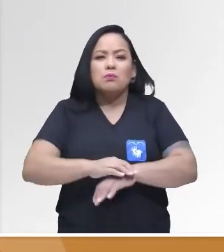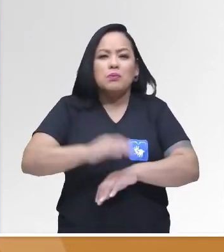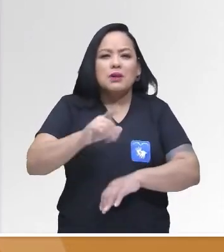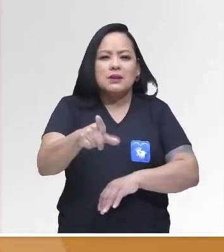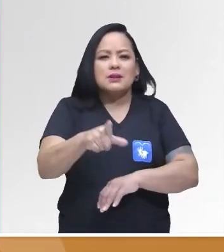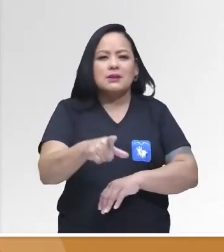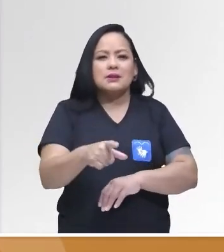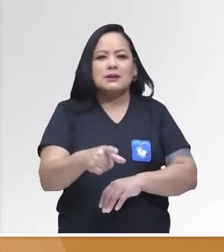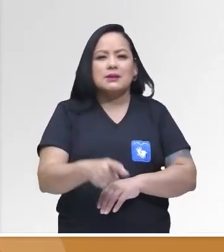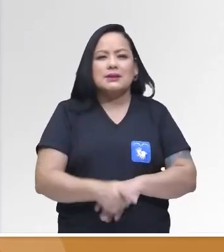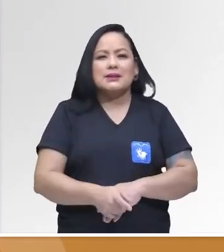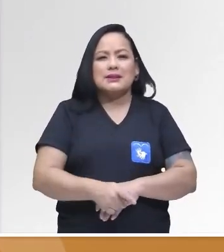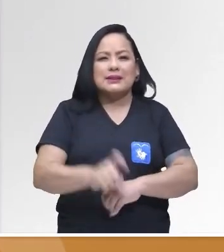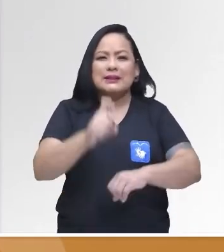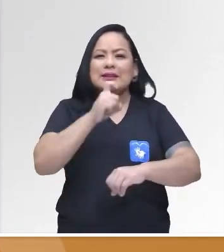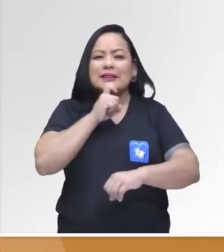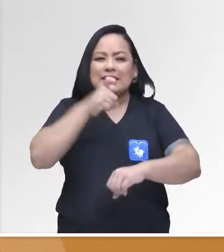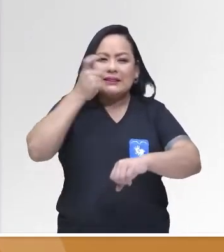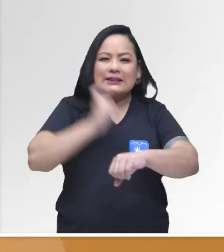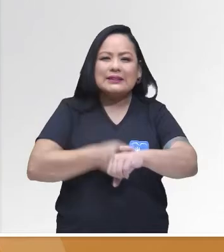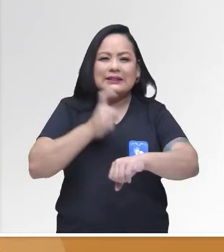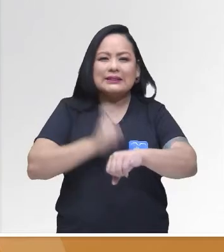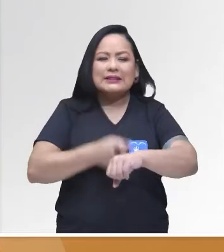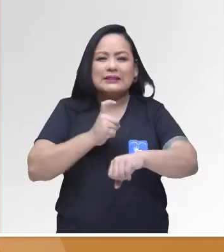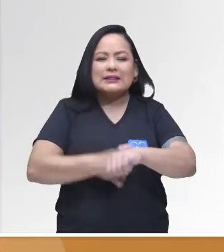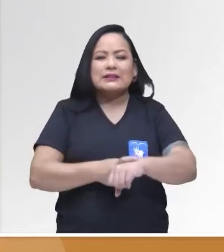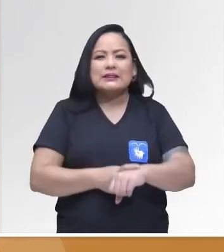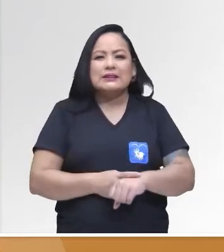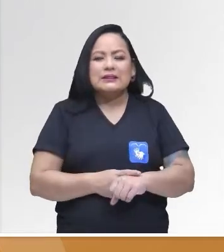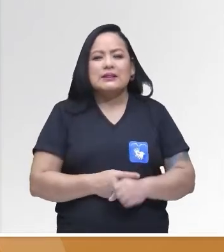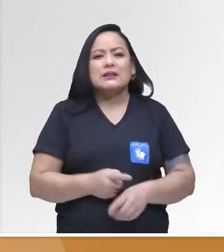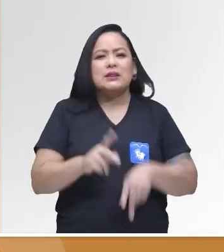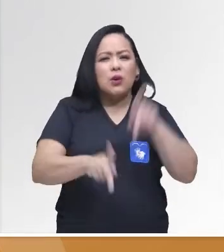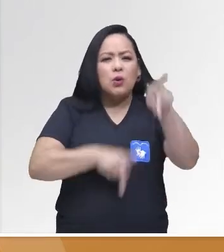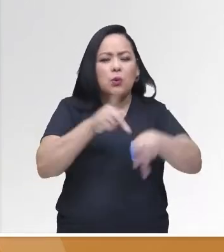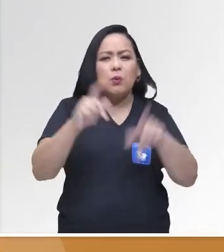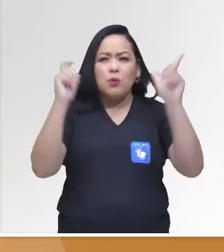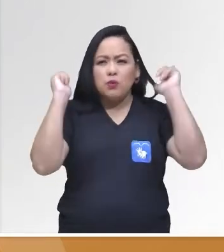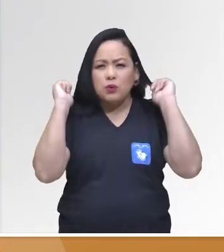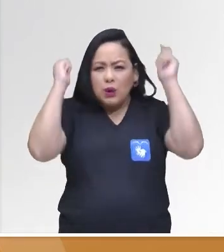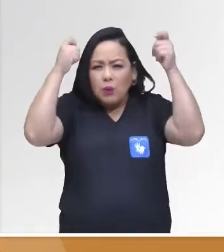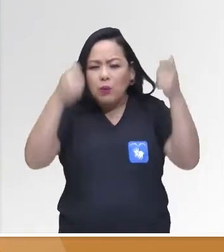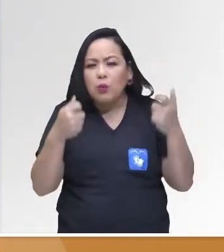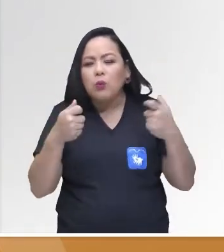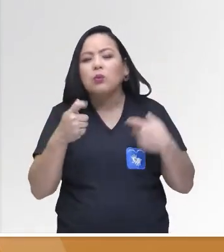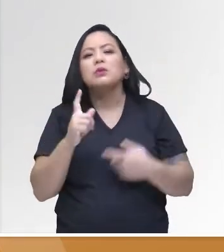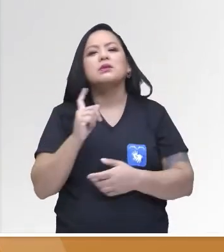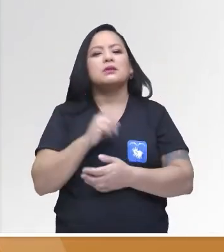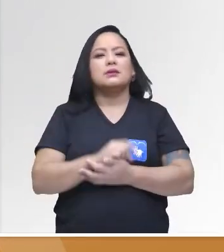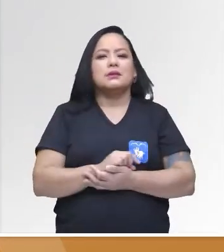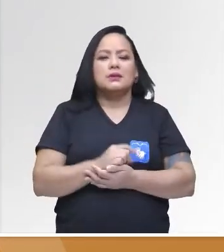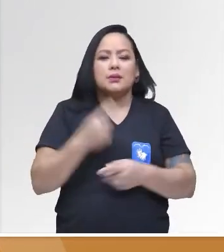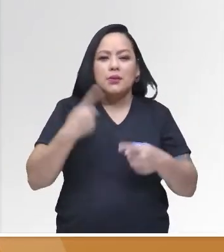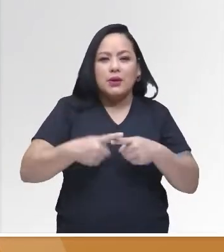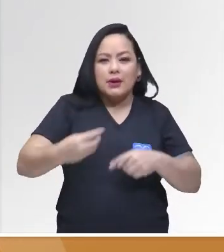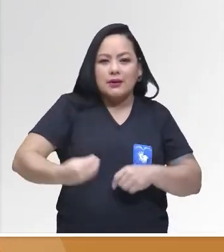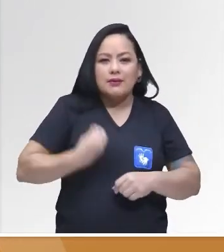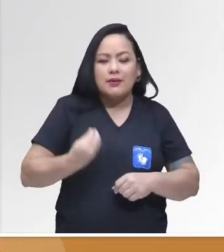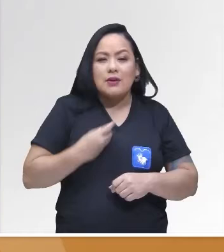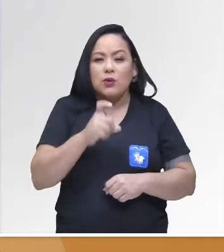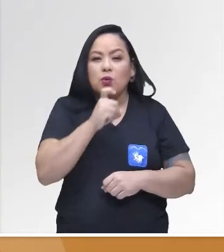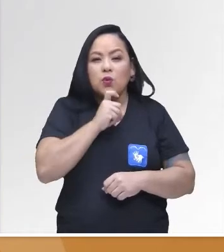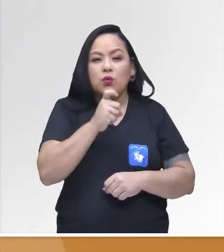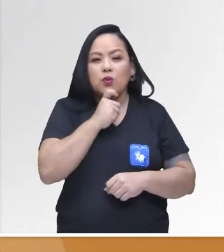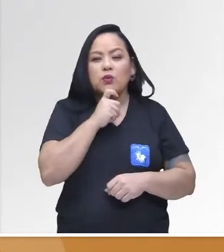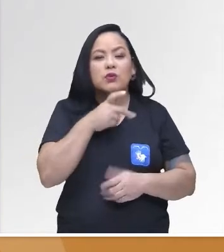é congelada como o povo esquimó, lá na Antártica, né, que eles vivem no frio